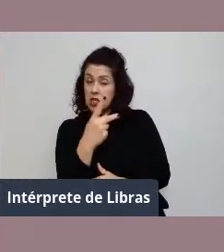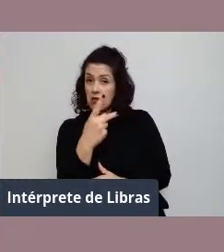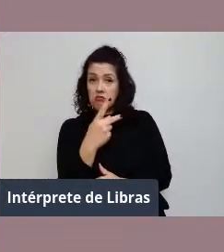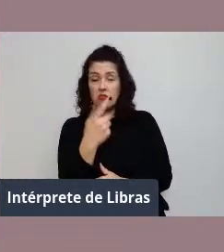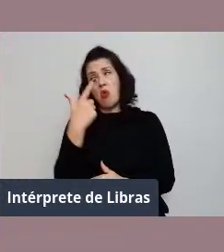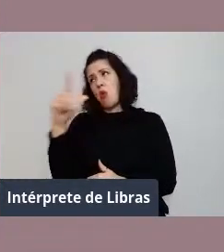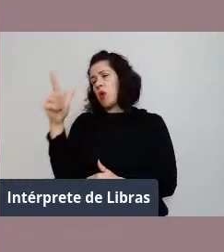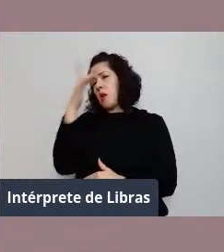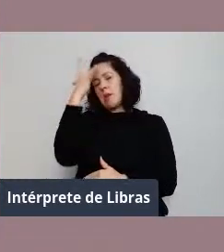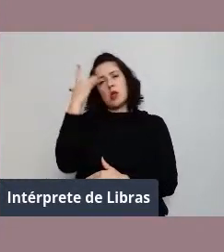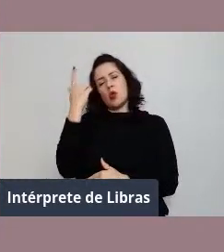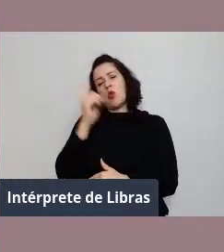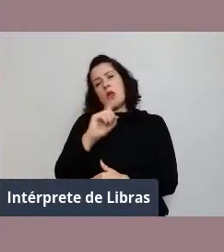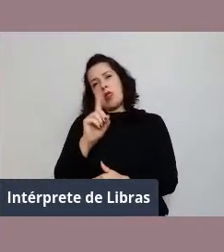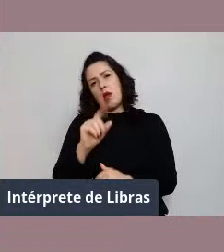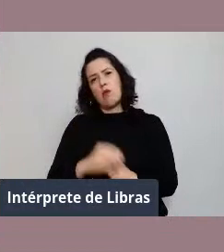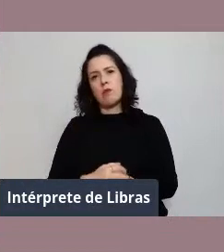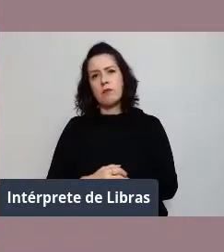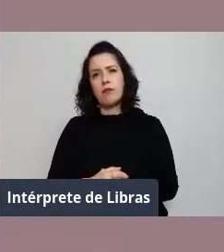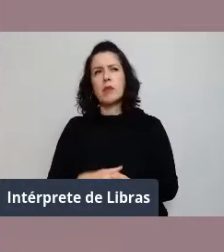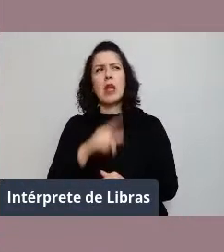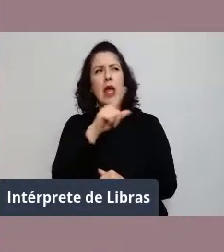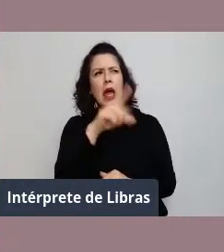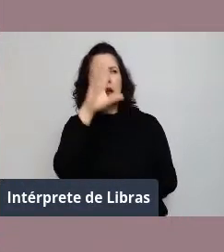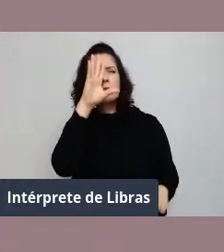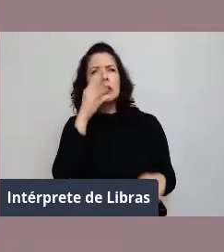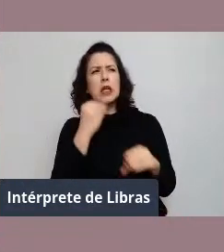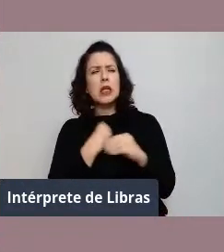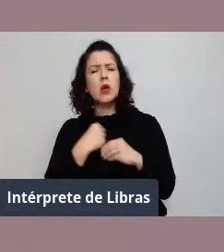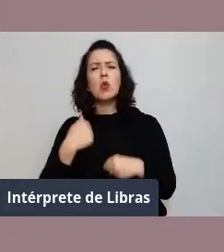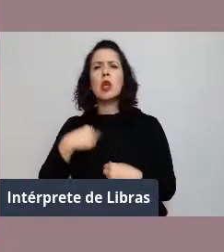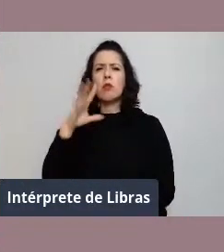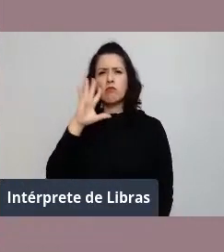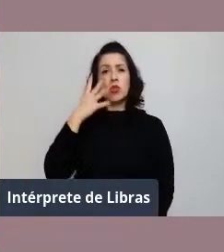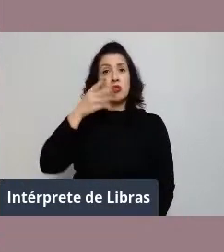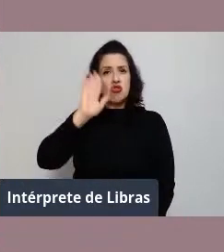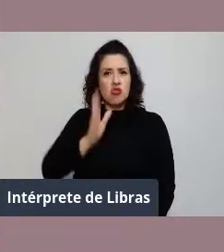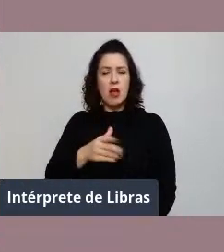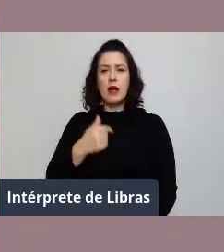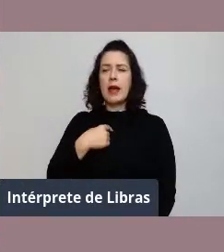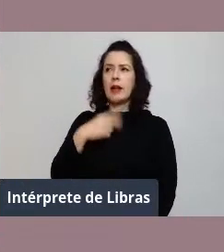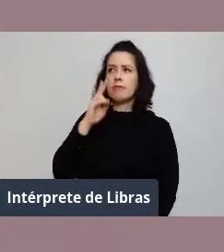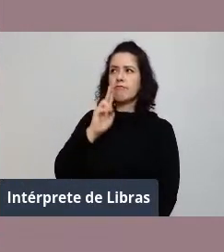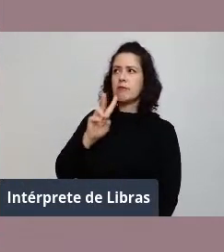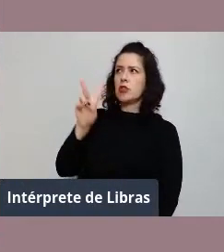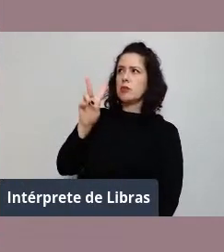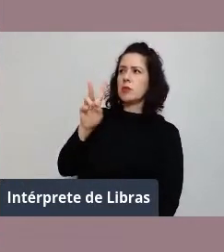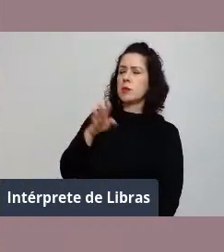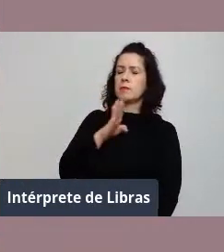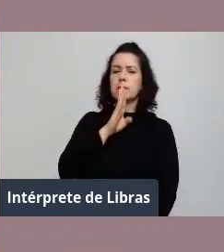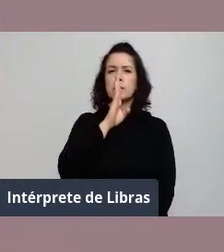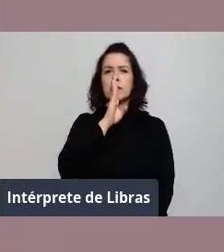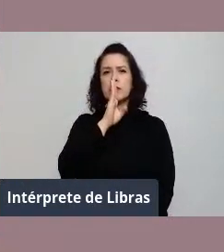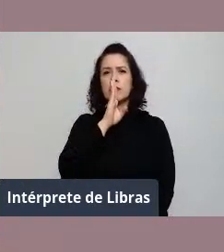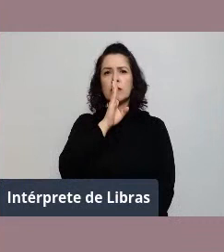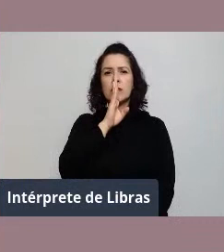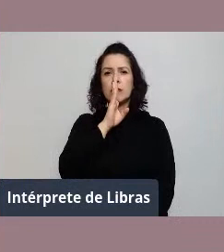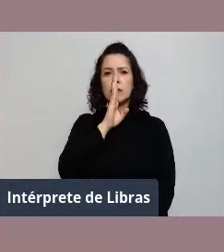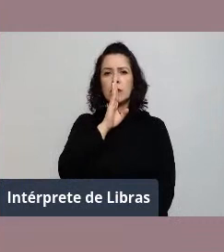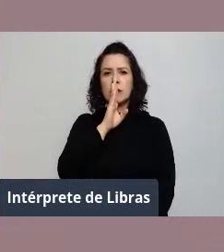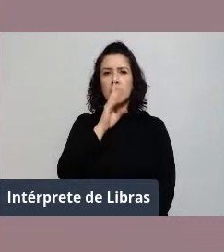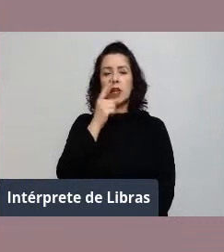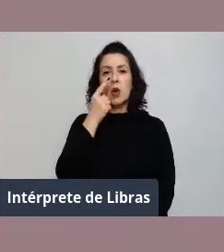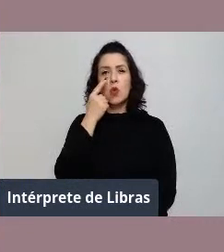No momento em que compreendeu que minha decisão era inabalável, me olhou em silêncio, foi ficando com os olhos